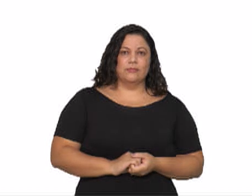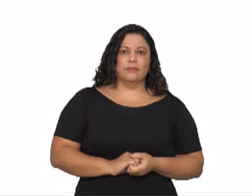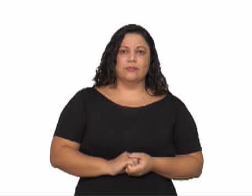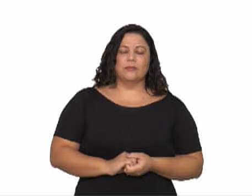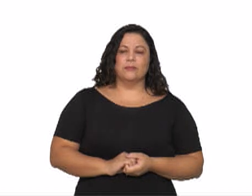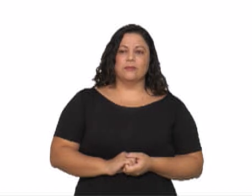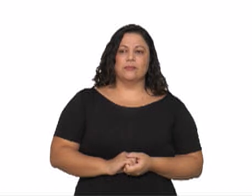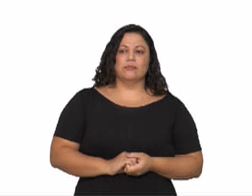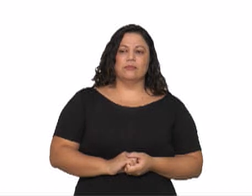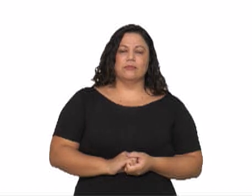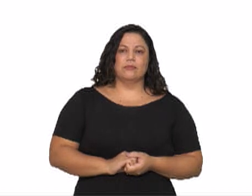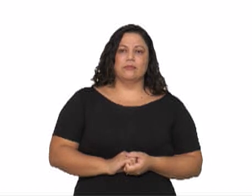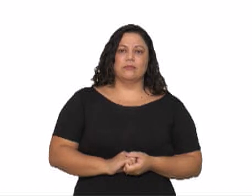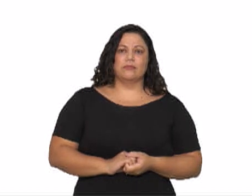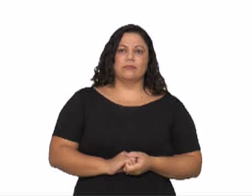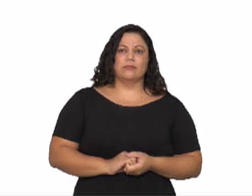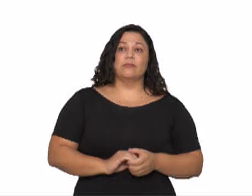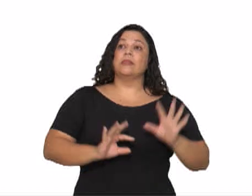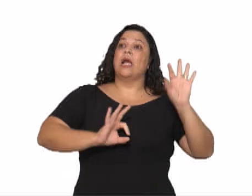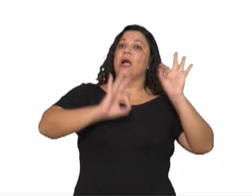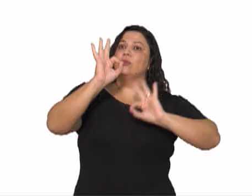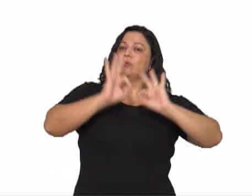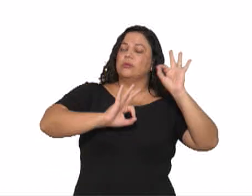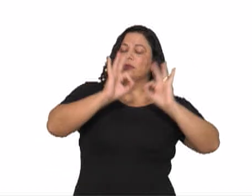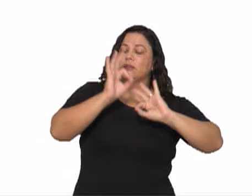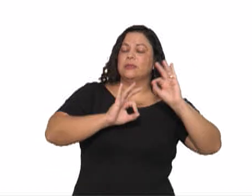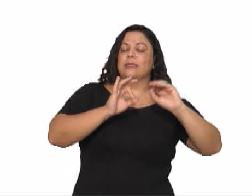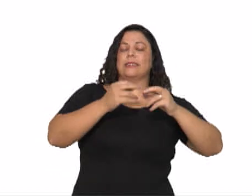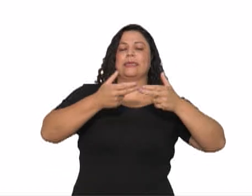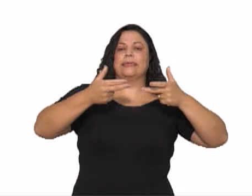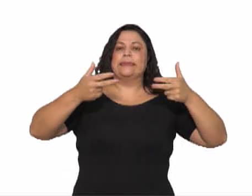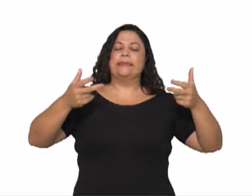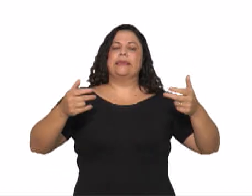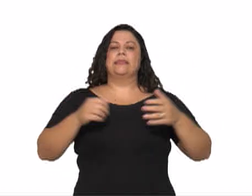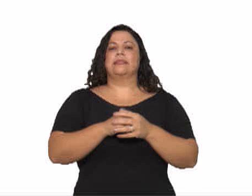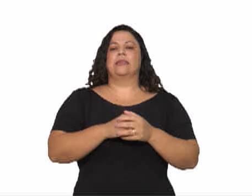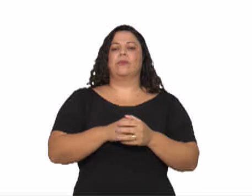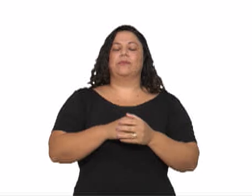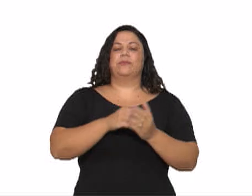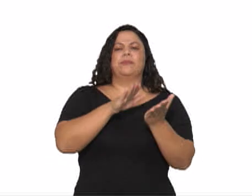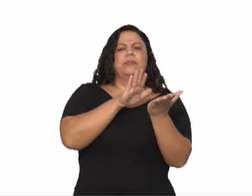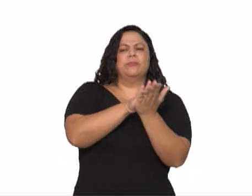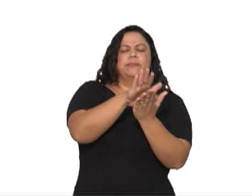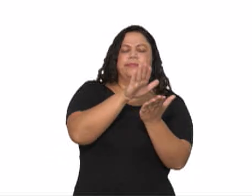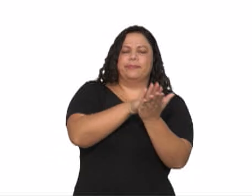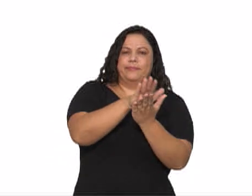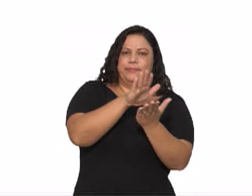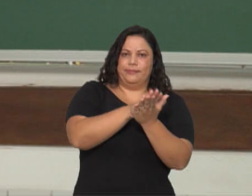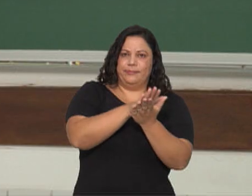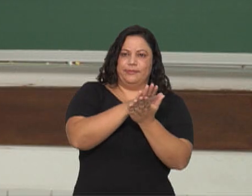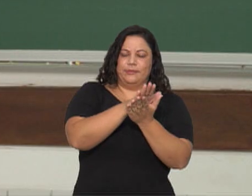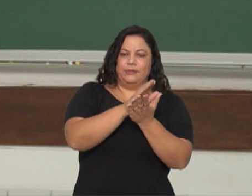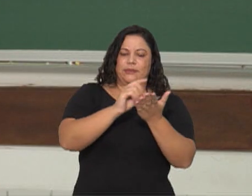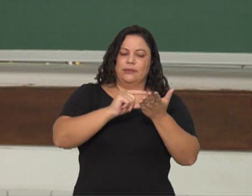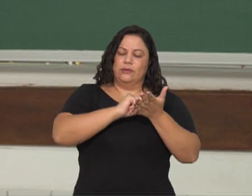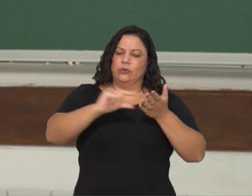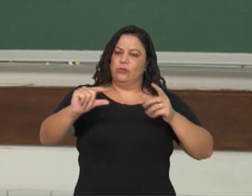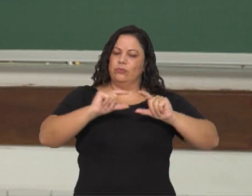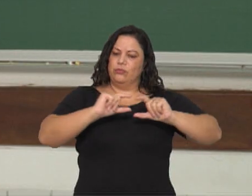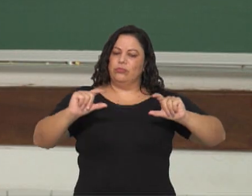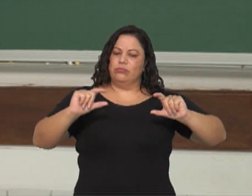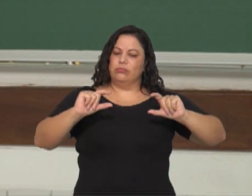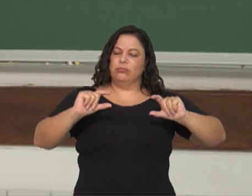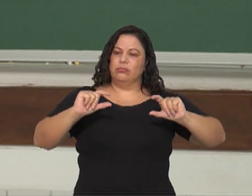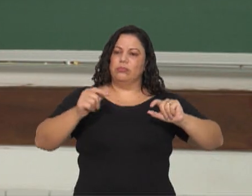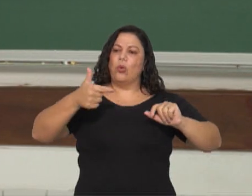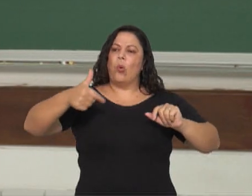nosso trabalho. Então, pertence à editora Ave Maria. Nós temos um sítio, uma página que vocês podem consultar outras obras da